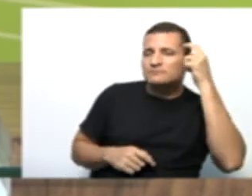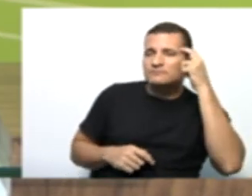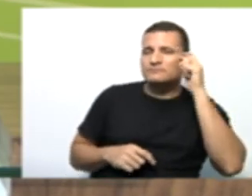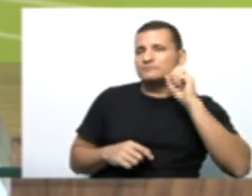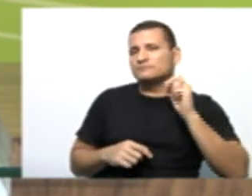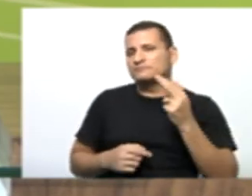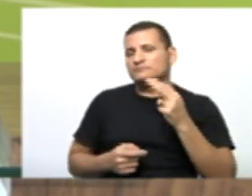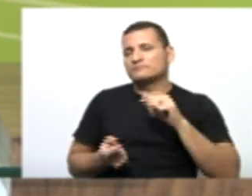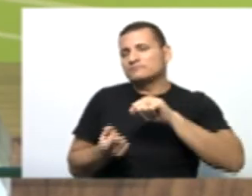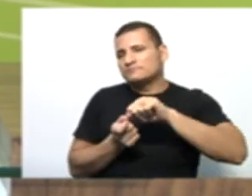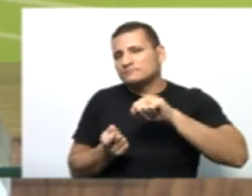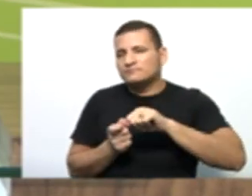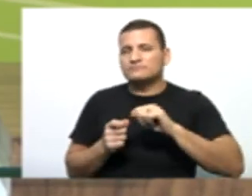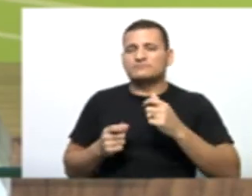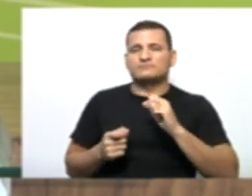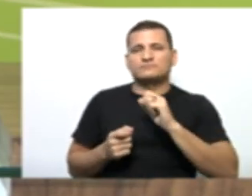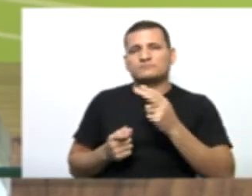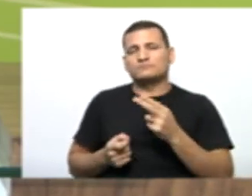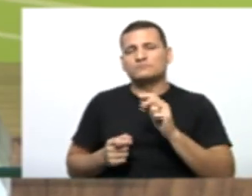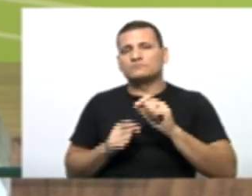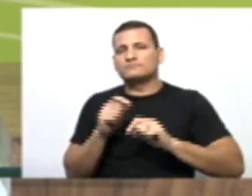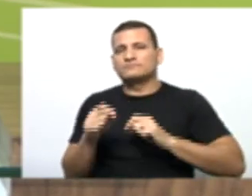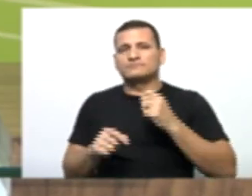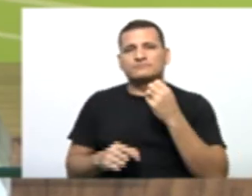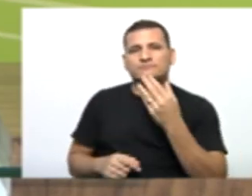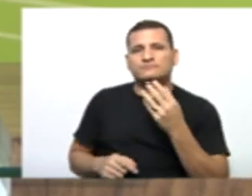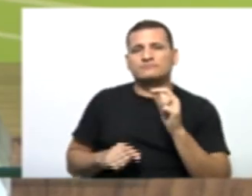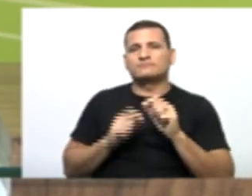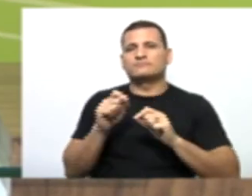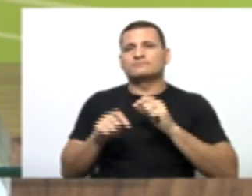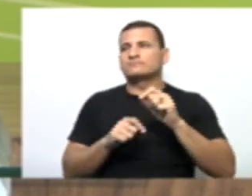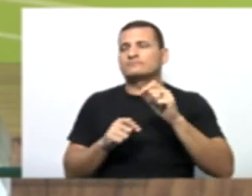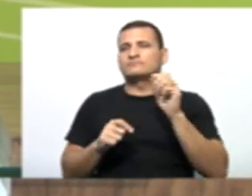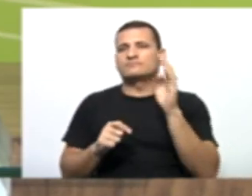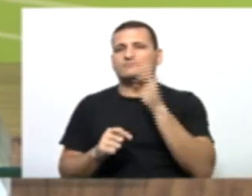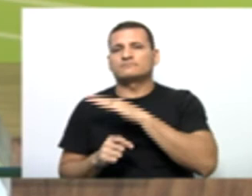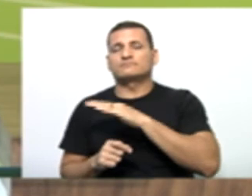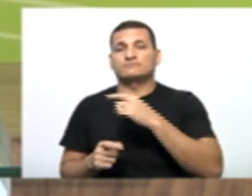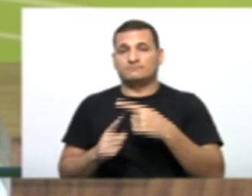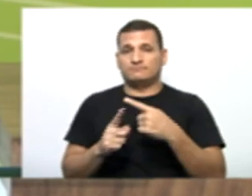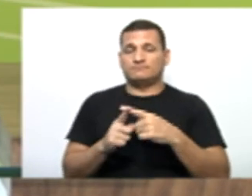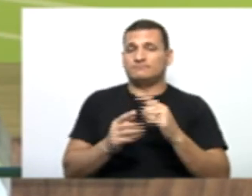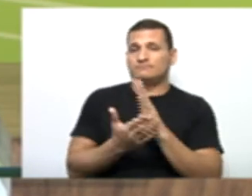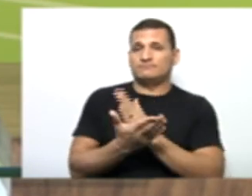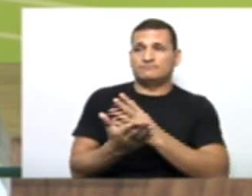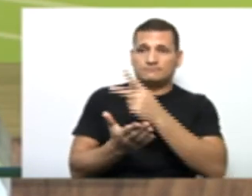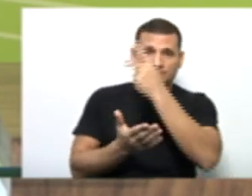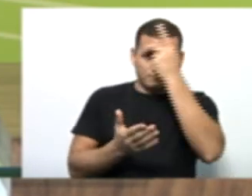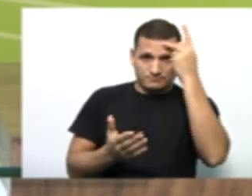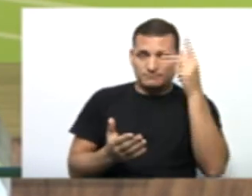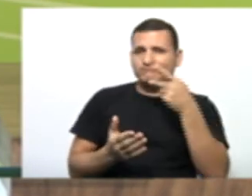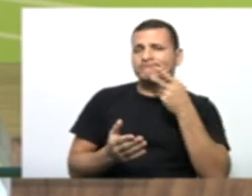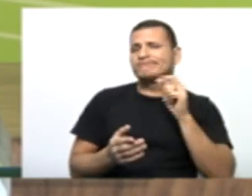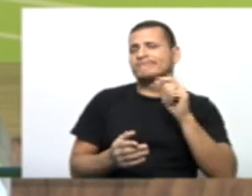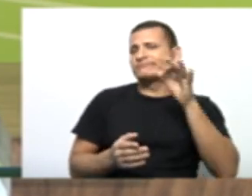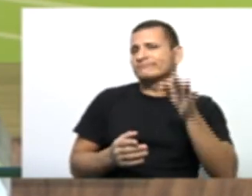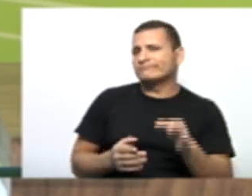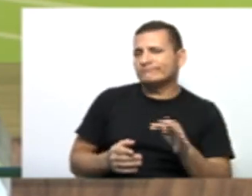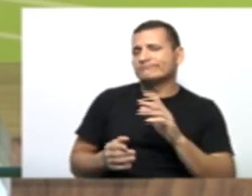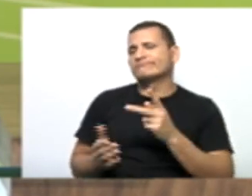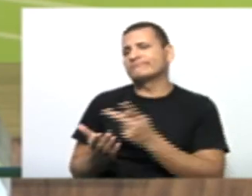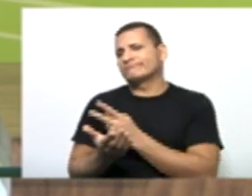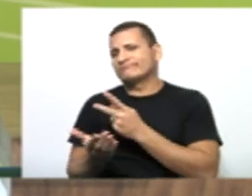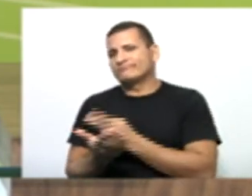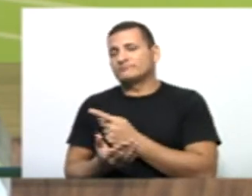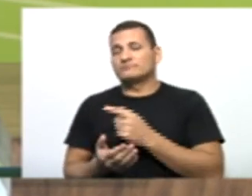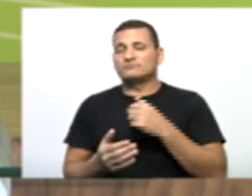de pensar o que é o bom, o que é o mal, por que algumas pessoas determinam coisas como certas, outras como erradas,